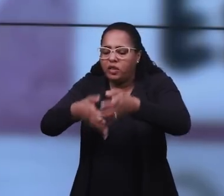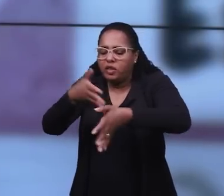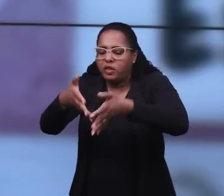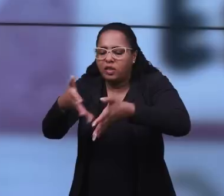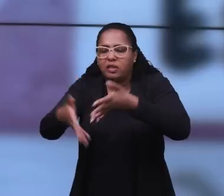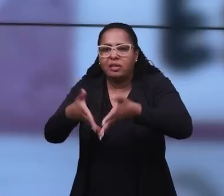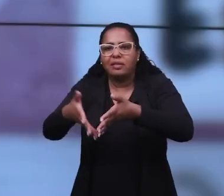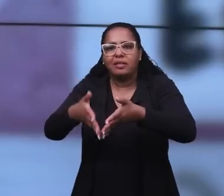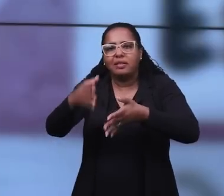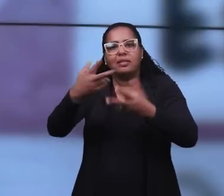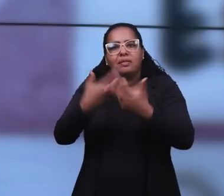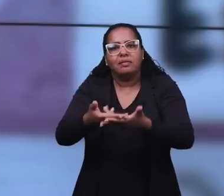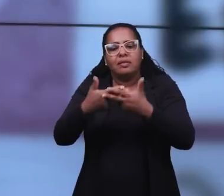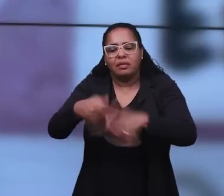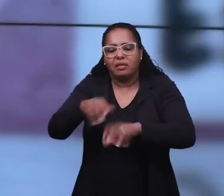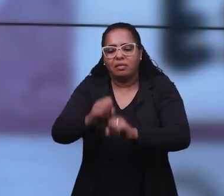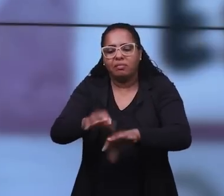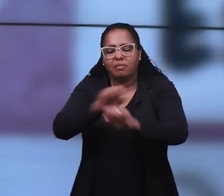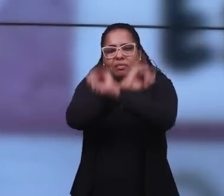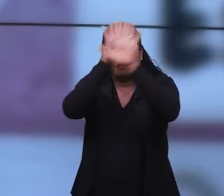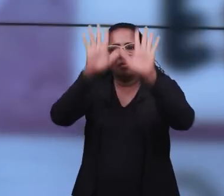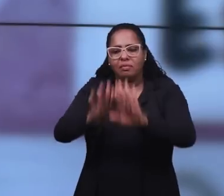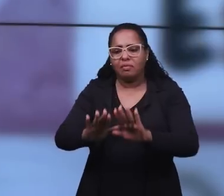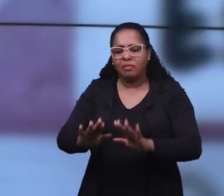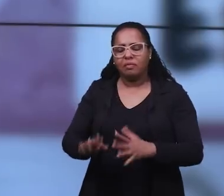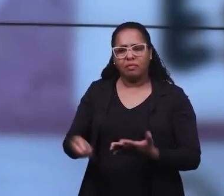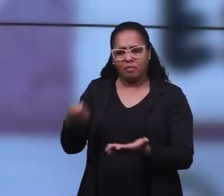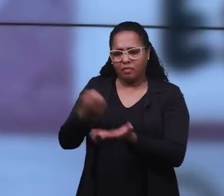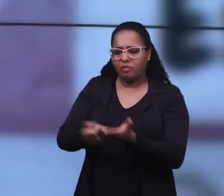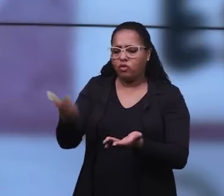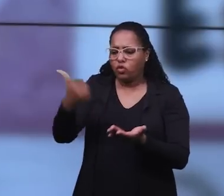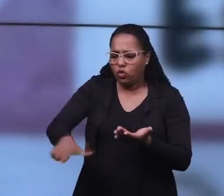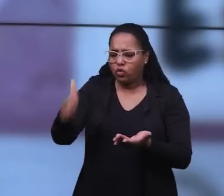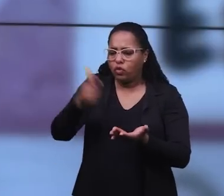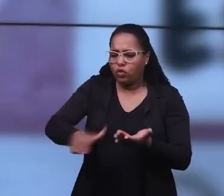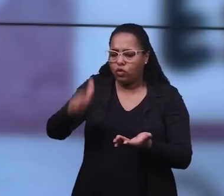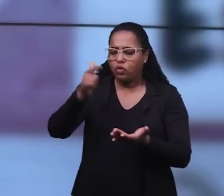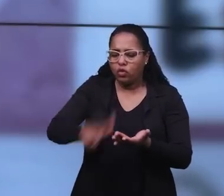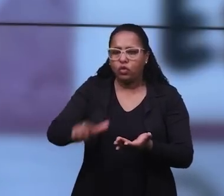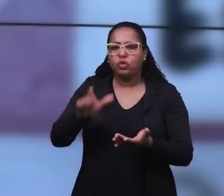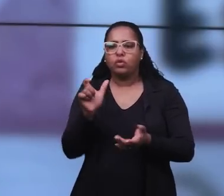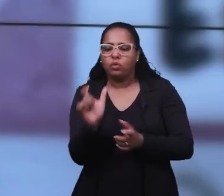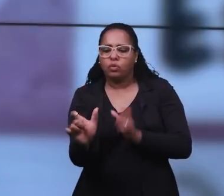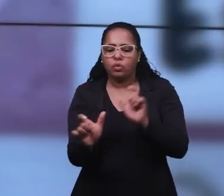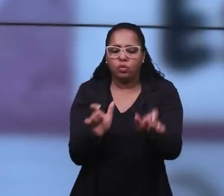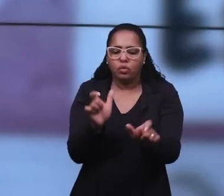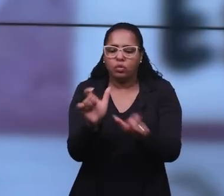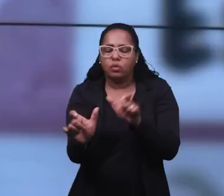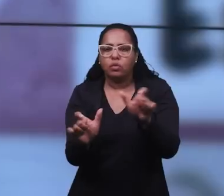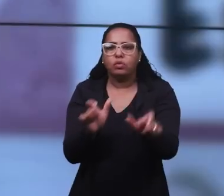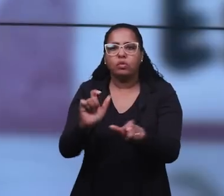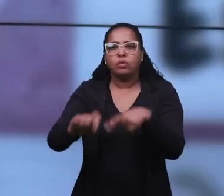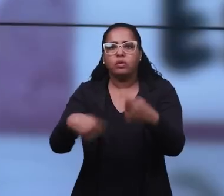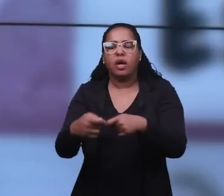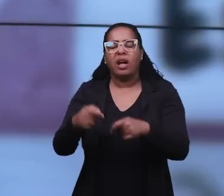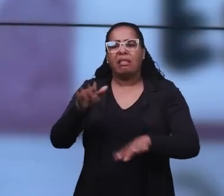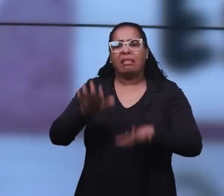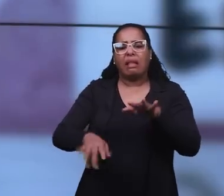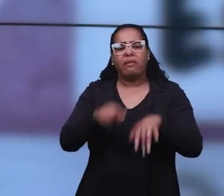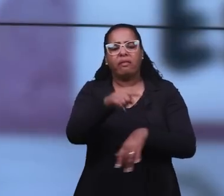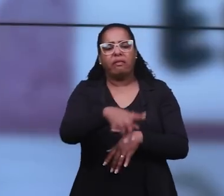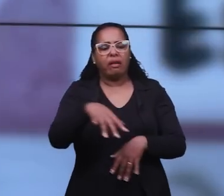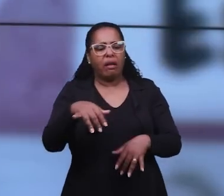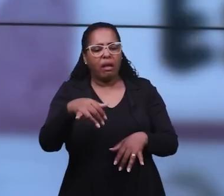tenha paciência para ensinar com clareza e reforçar o que parece óbvio para nós, sem fazer com que os filhos